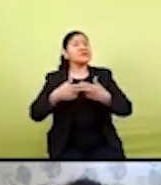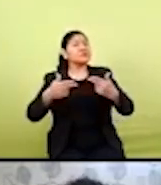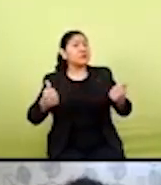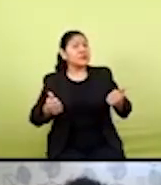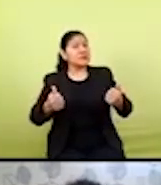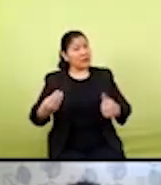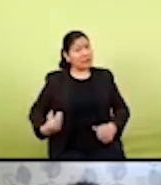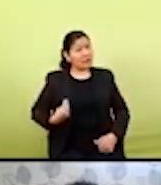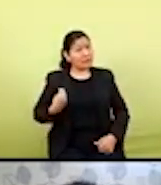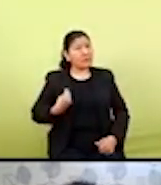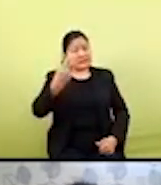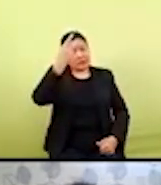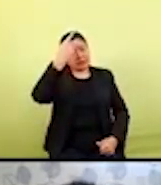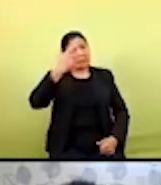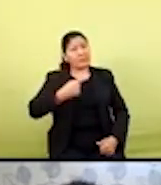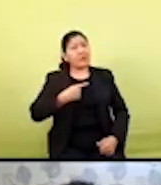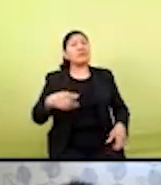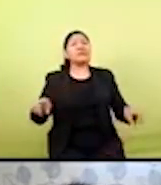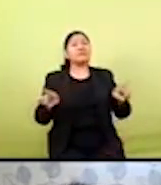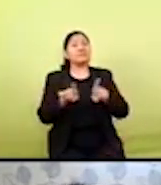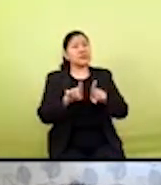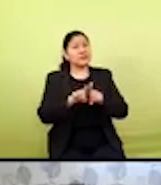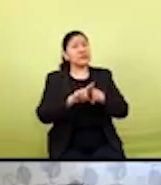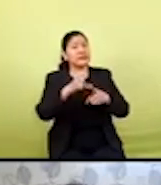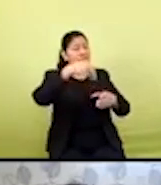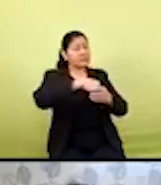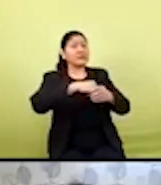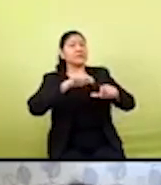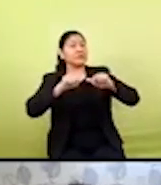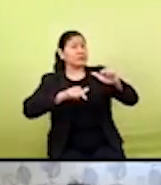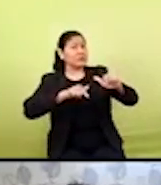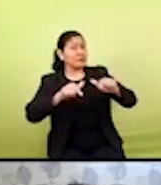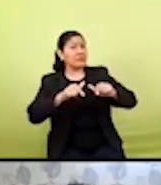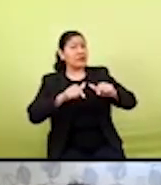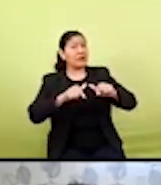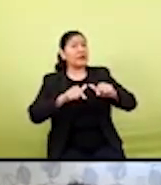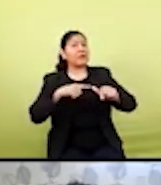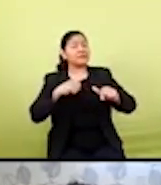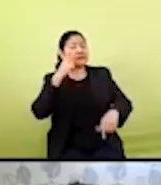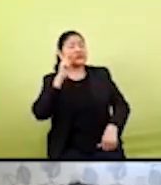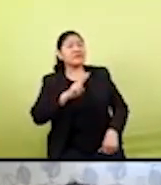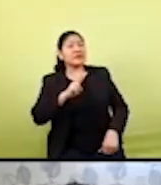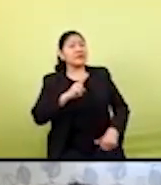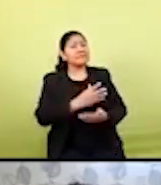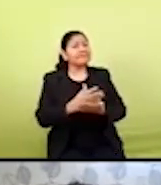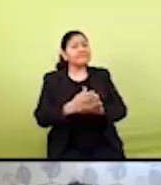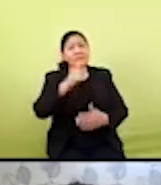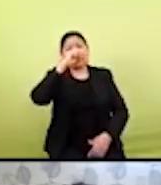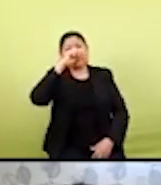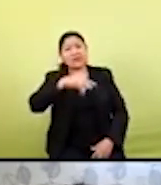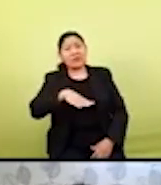mas nossa vida pessoal, mas no nosso trabalho, e no âmbito da violência, eu acho que muitas coisas